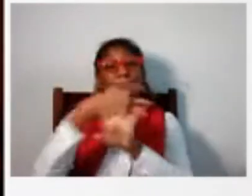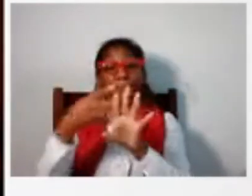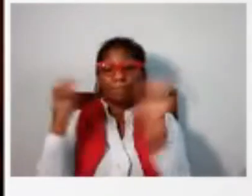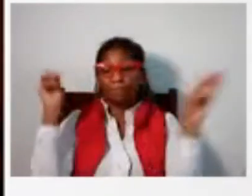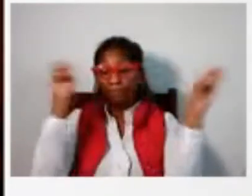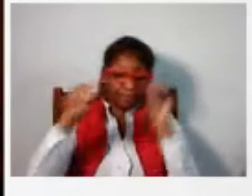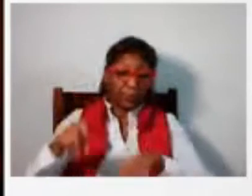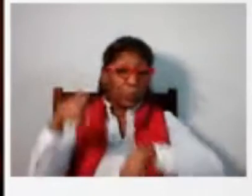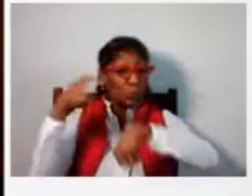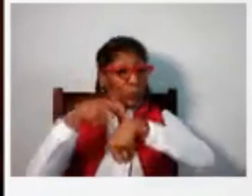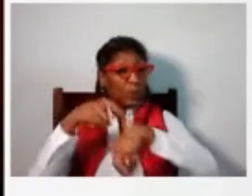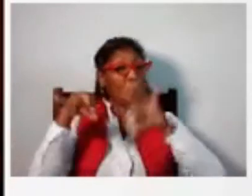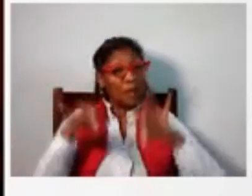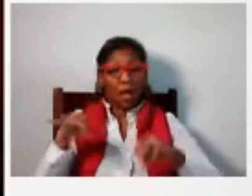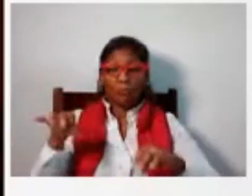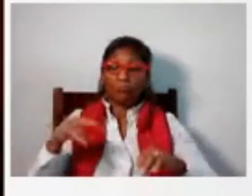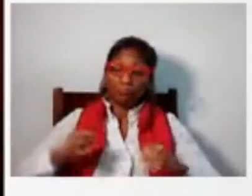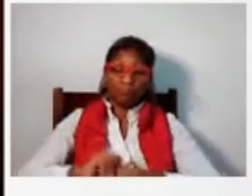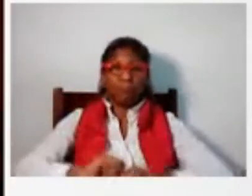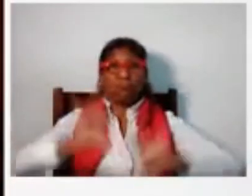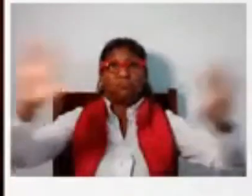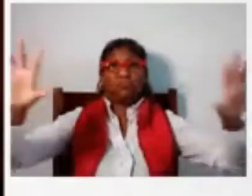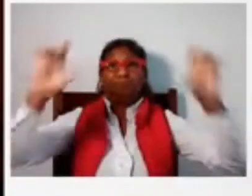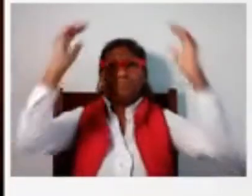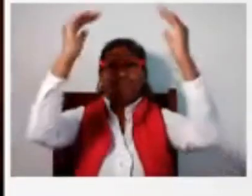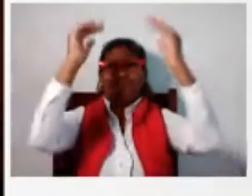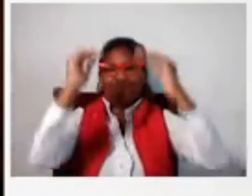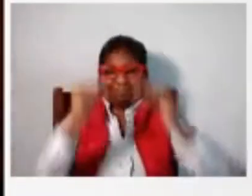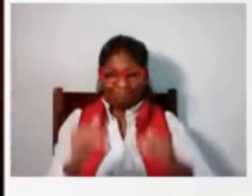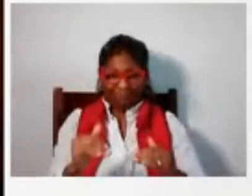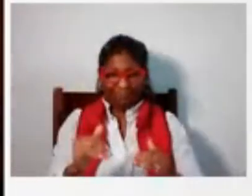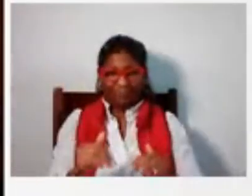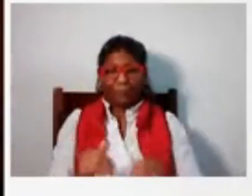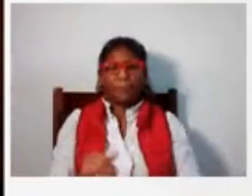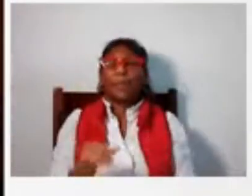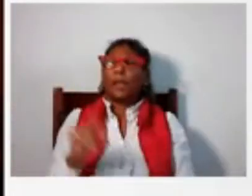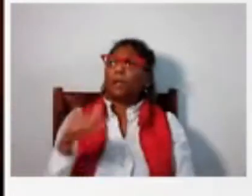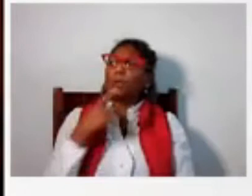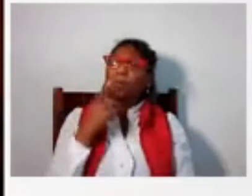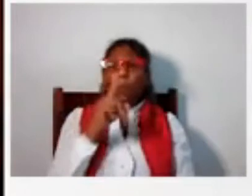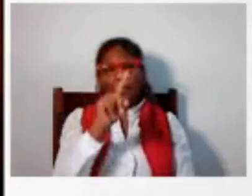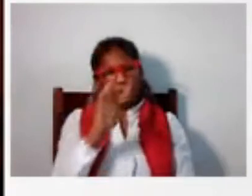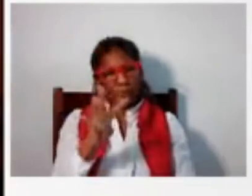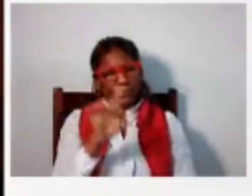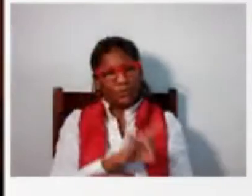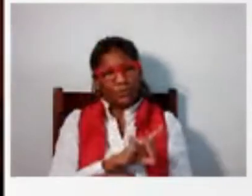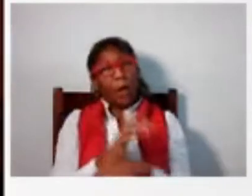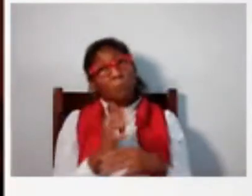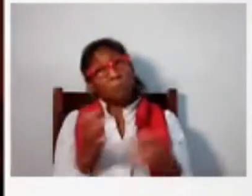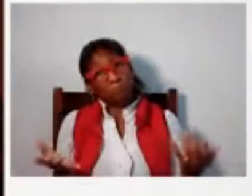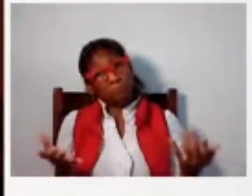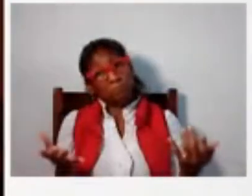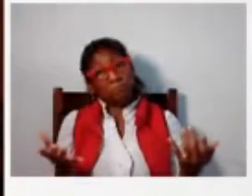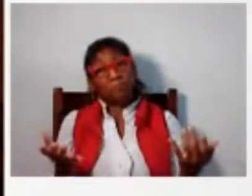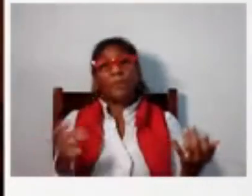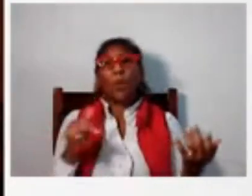certo, dessas informações. Agora, sobre a questão dos 14 dias, o que nós apuramos o sistema está mais